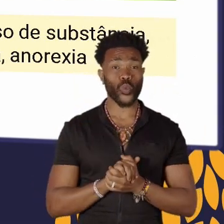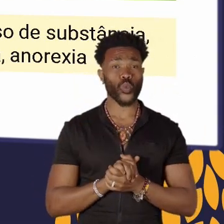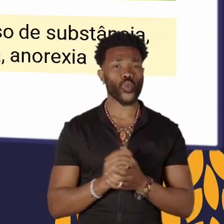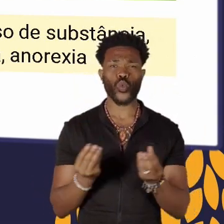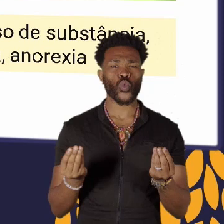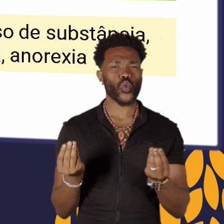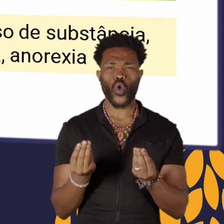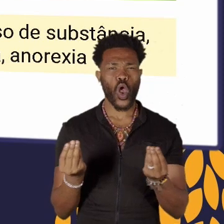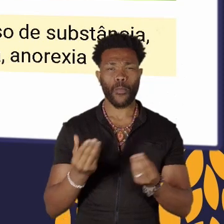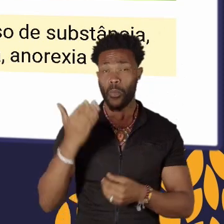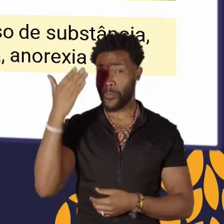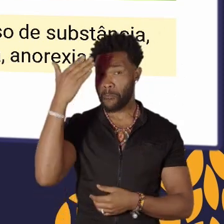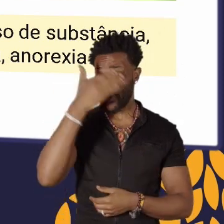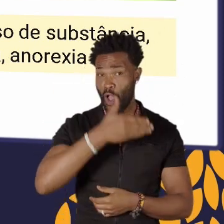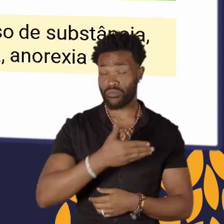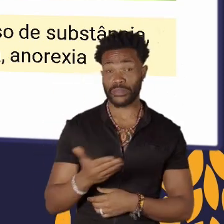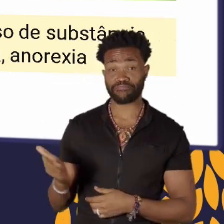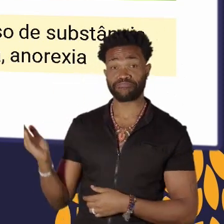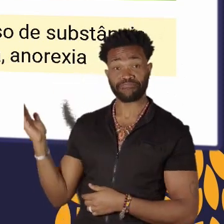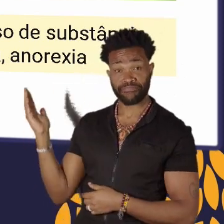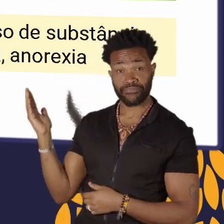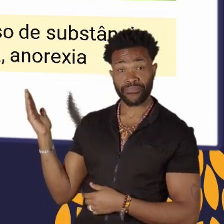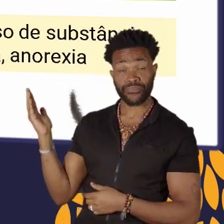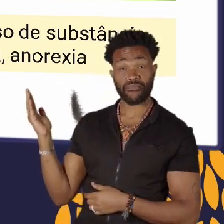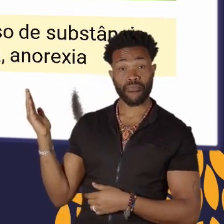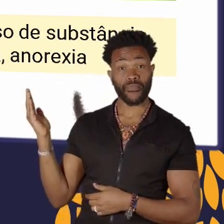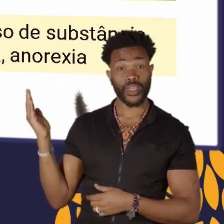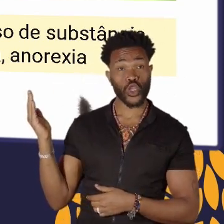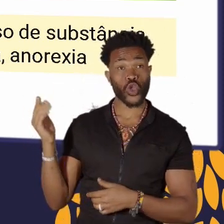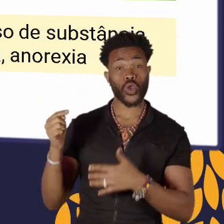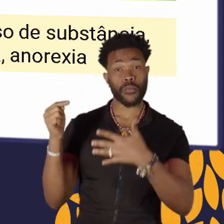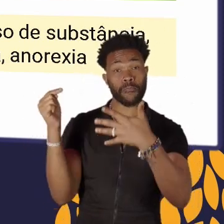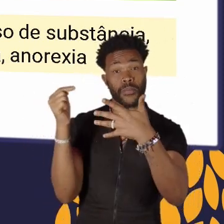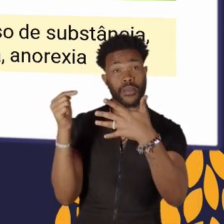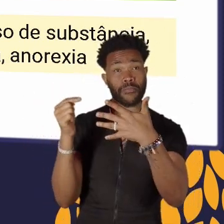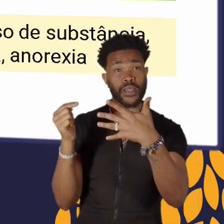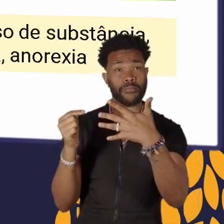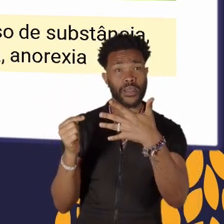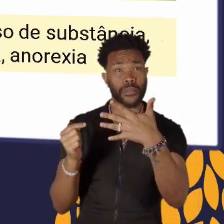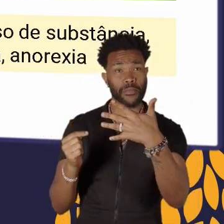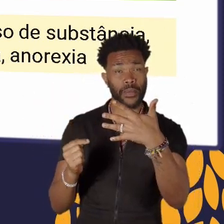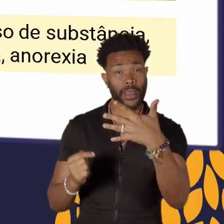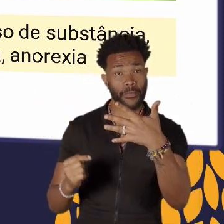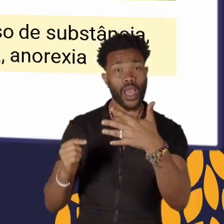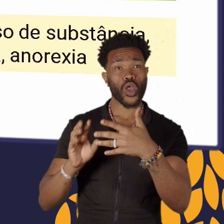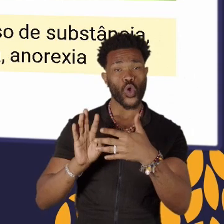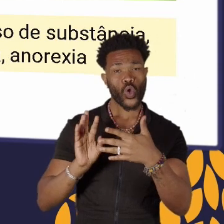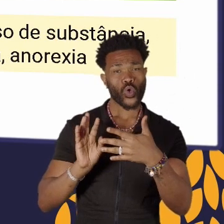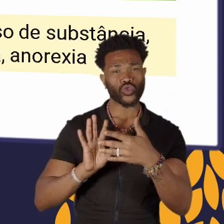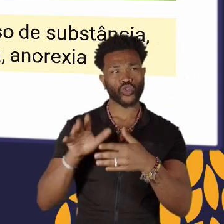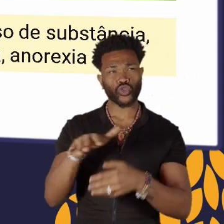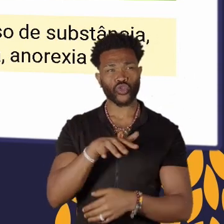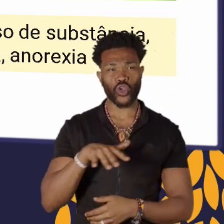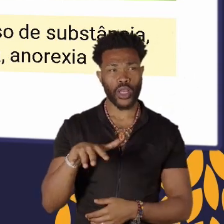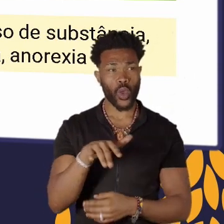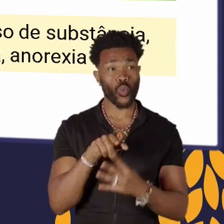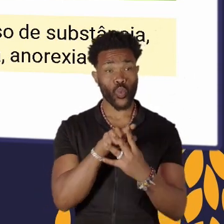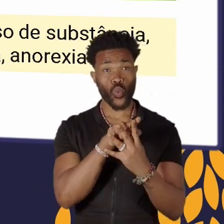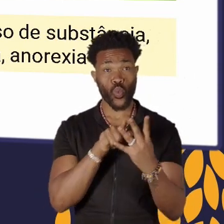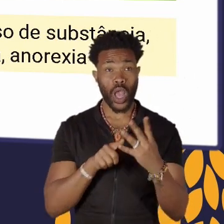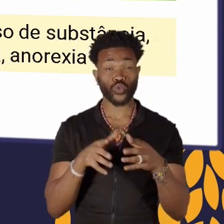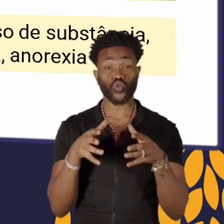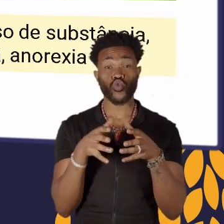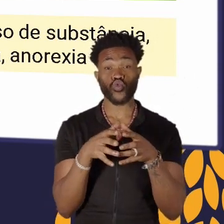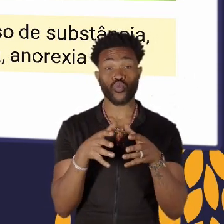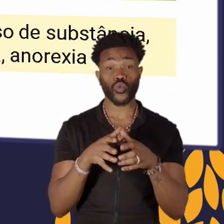pouco essas evidências, né? Eu agrupei de uma maneira bastante ali geral, em 4 blocos